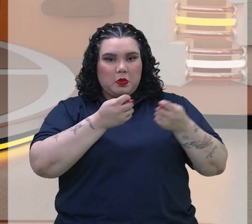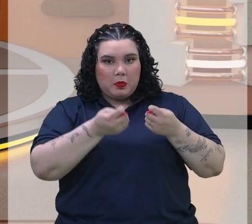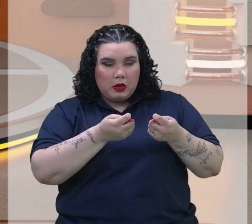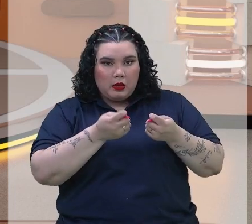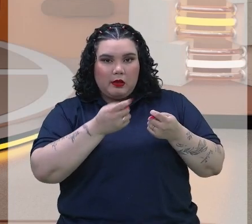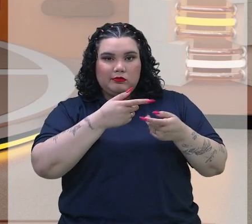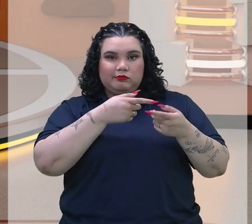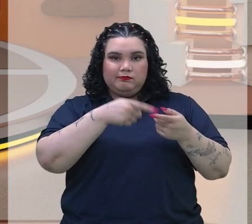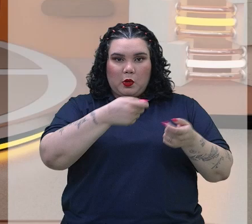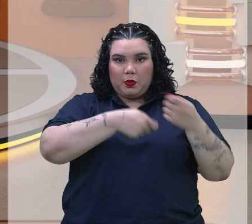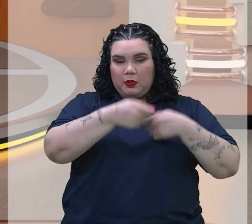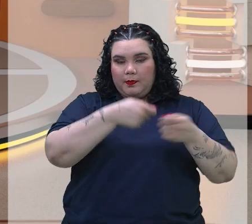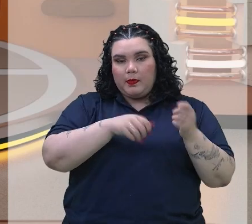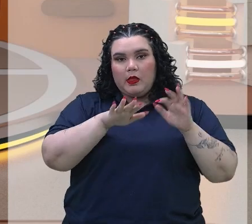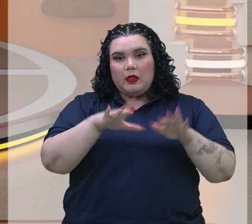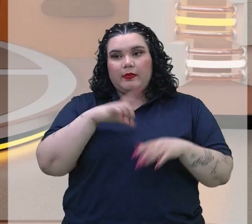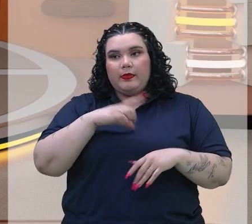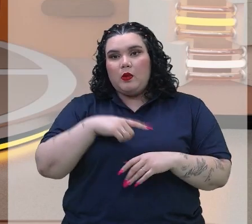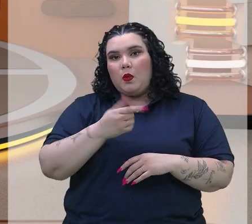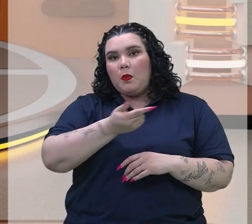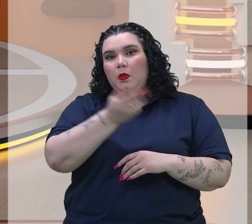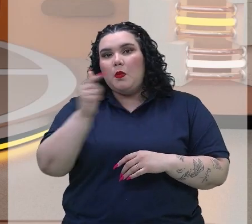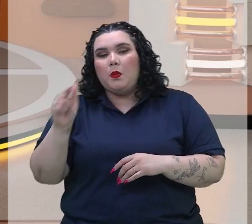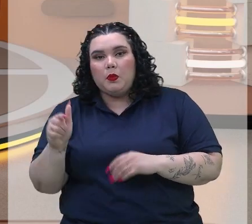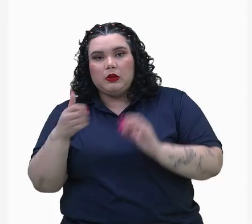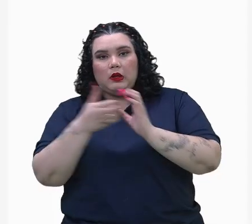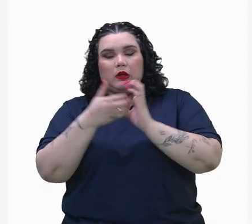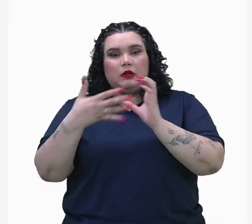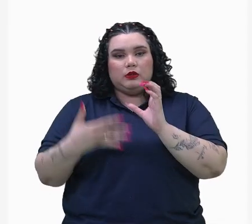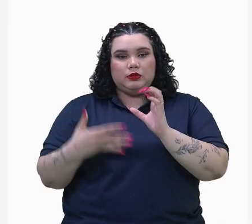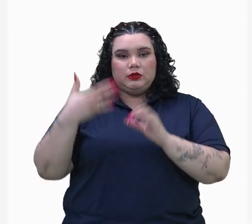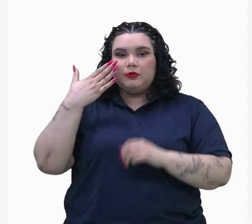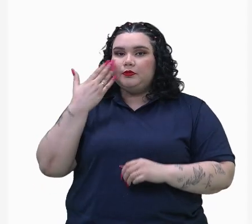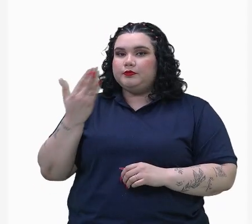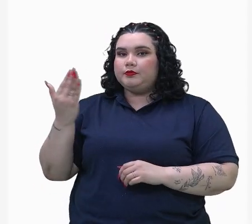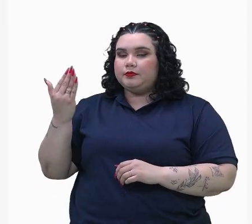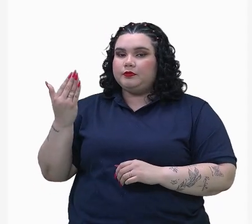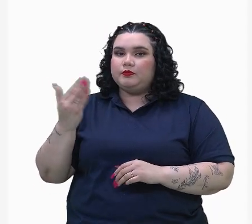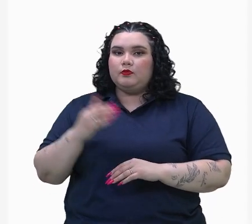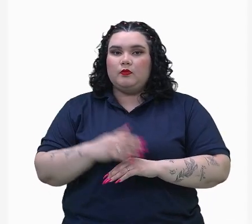também as medidas protecionistas. Vamos lá, galera.